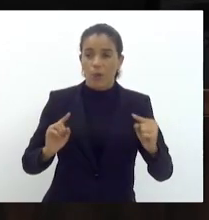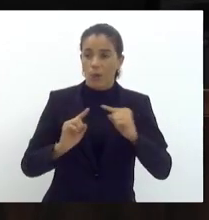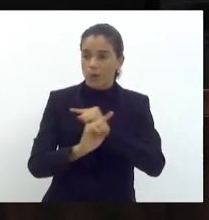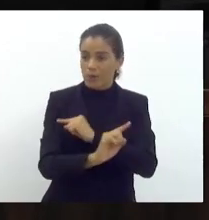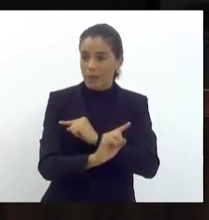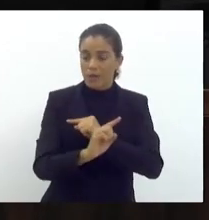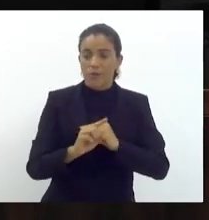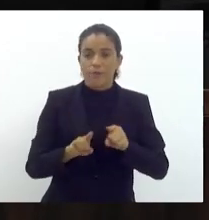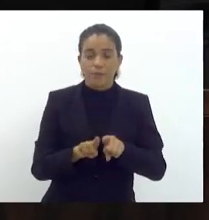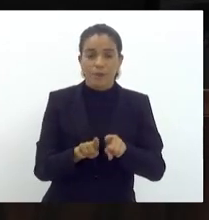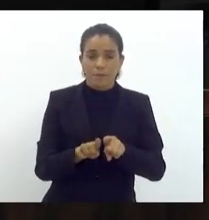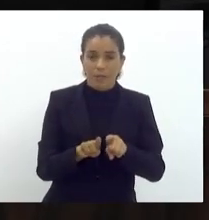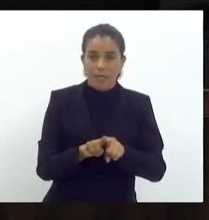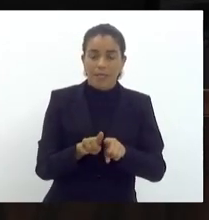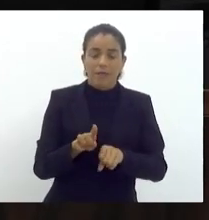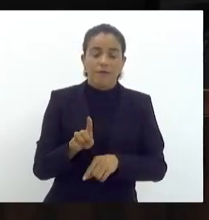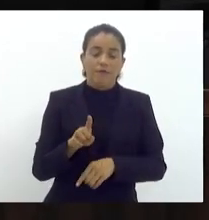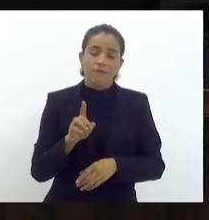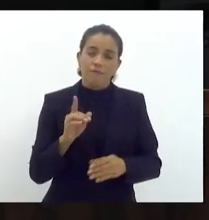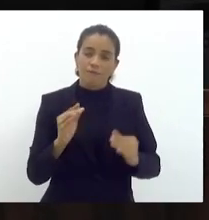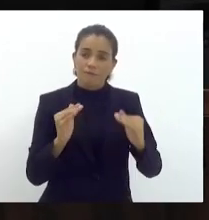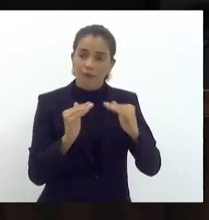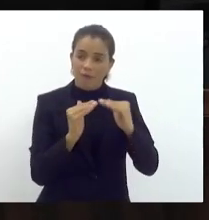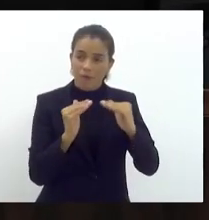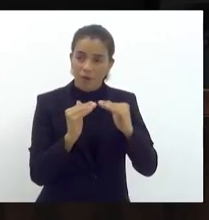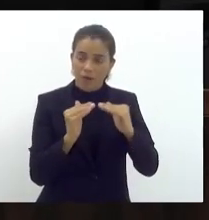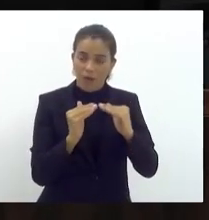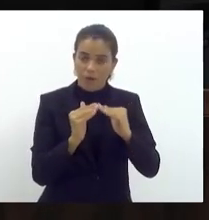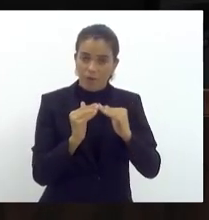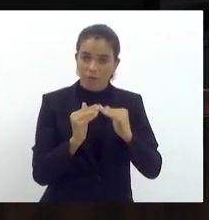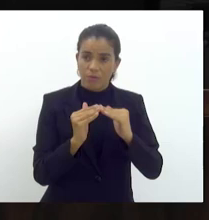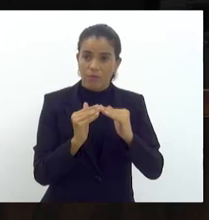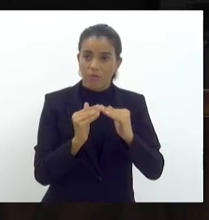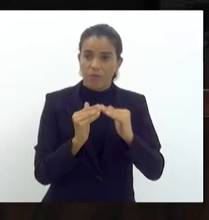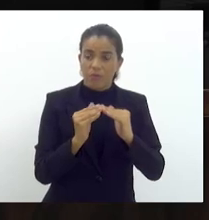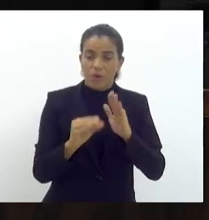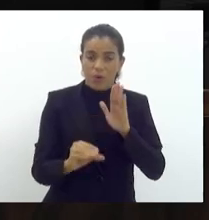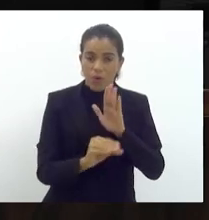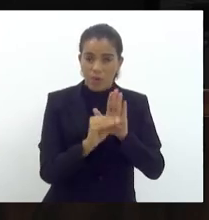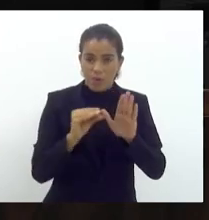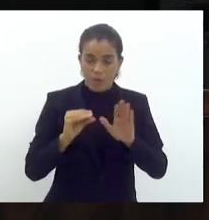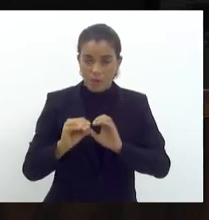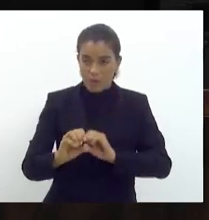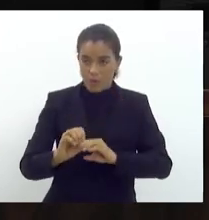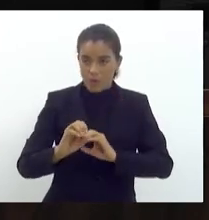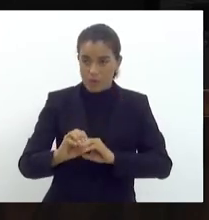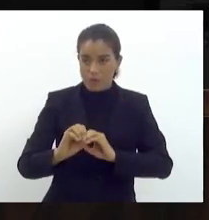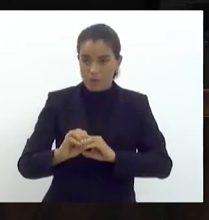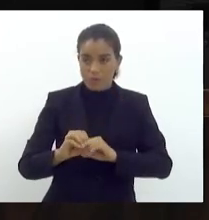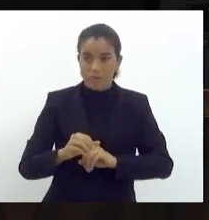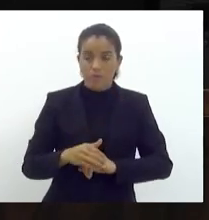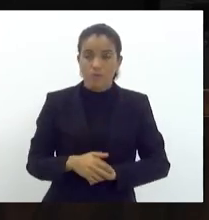de segurança alimentar favorável com as emendas de educação